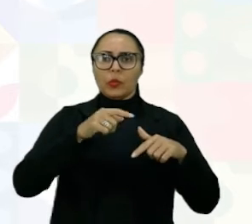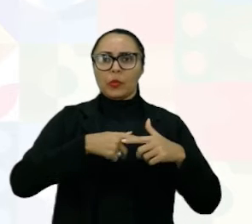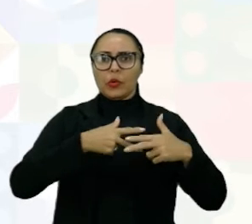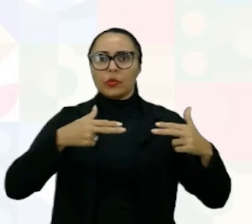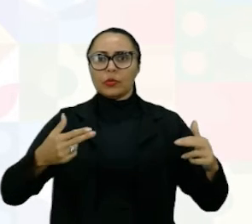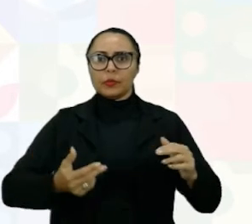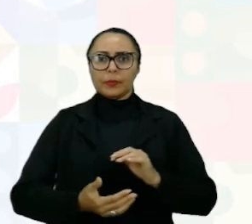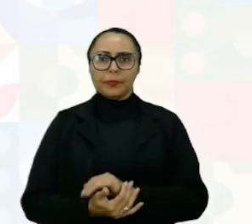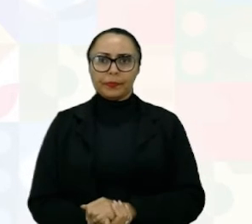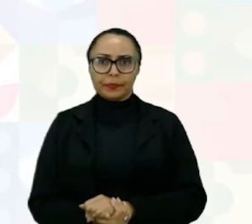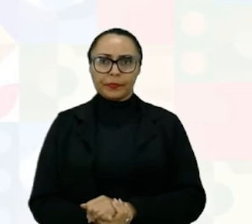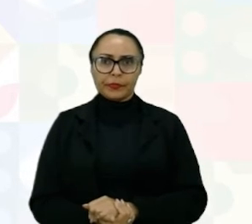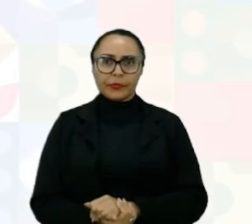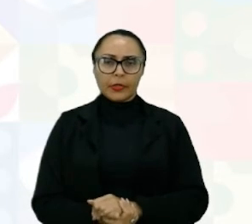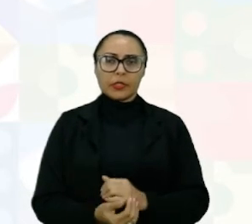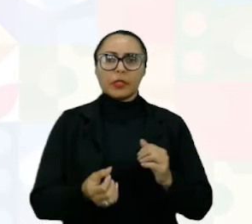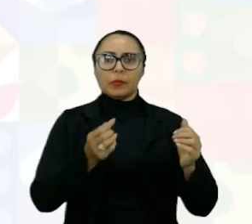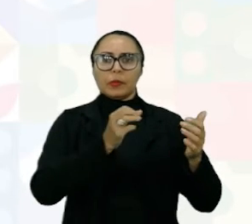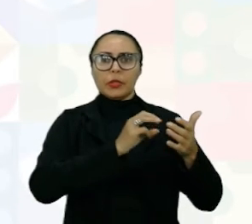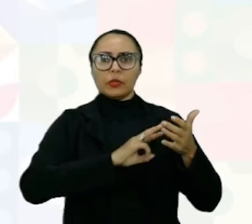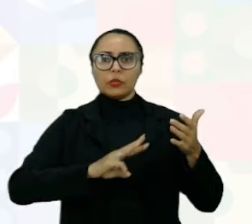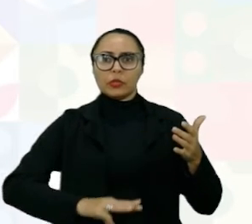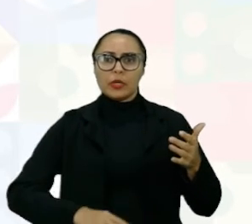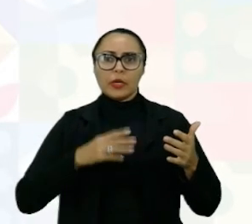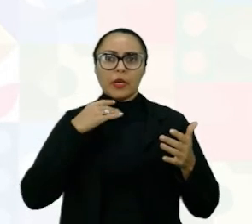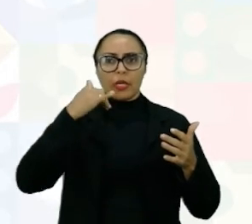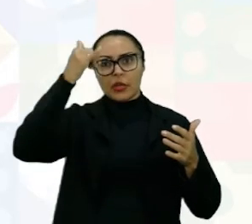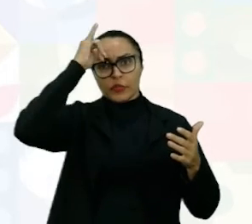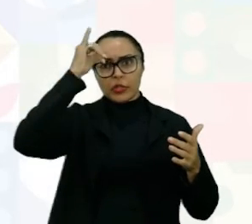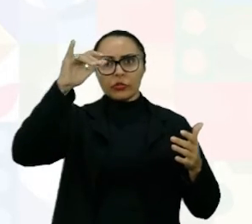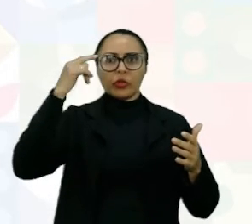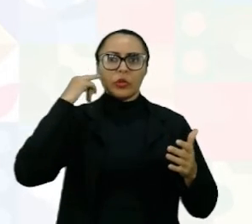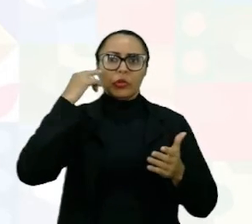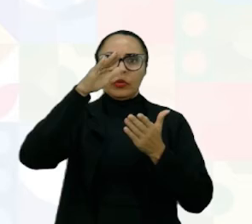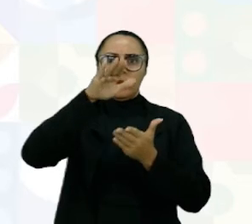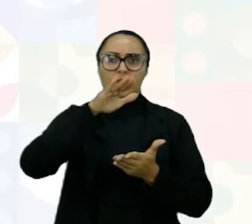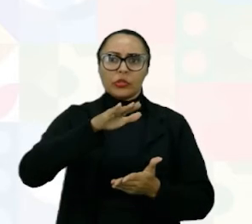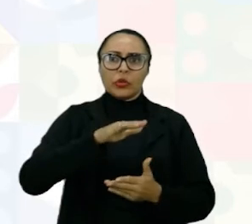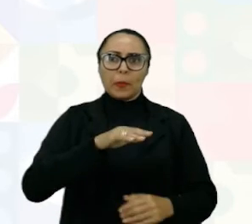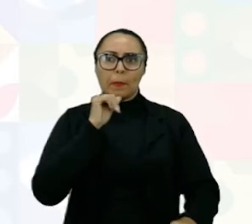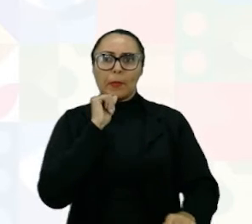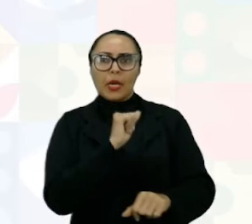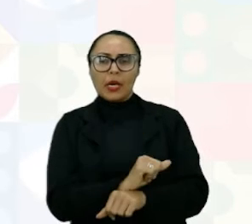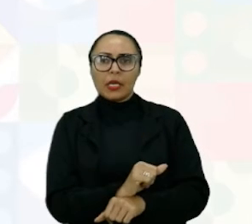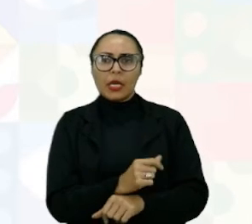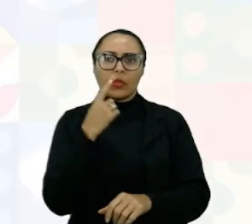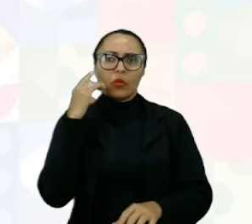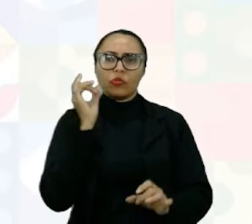Essa metodologia evita o estoque parado e o desperdício de matéria-prima.